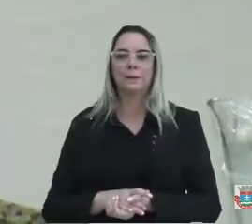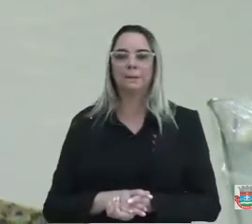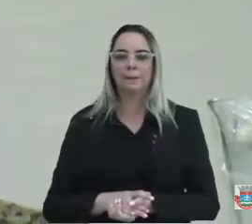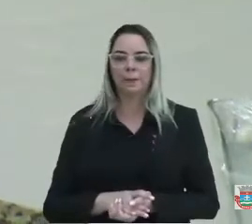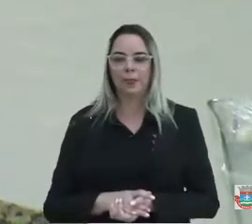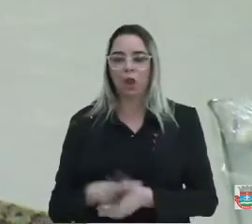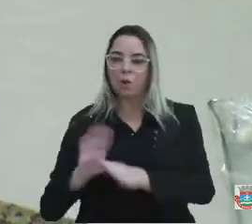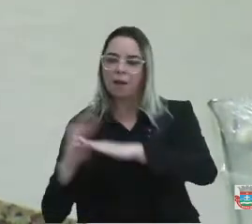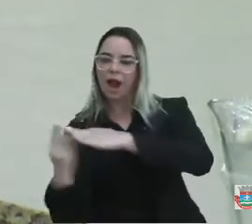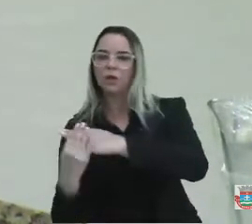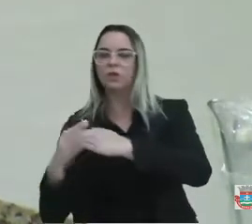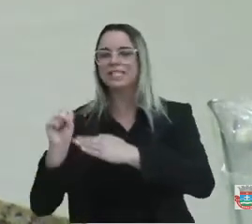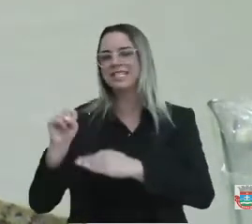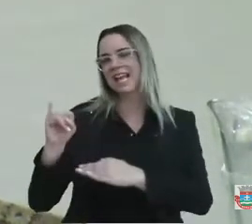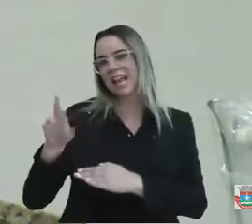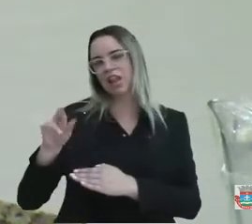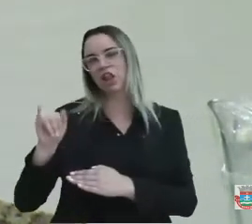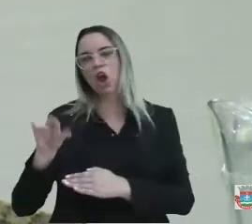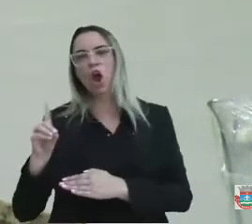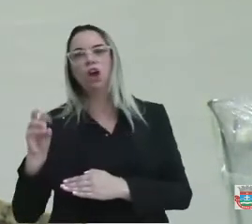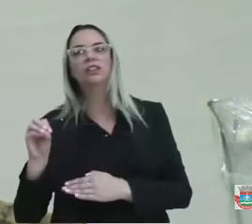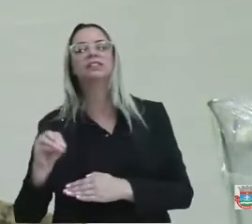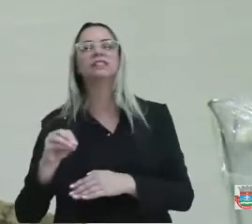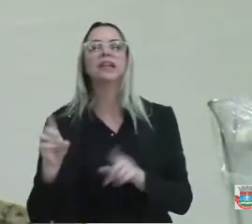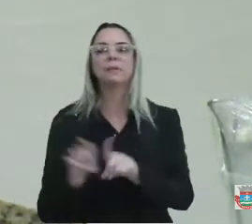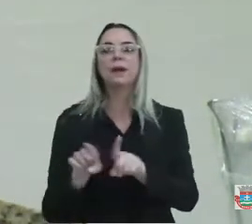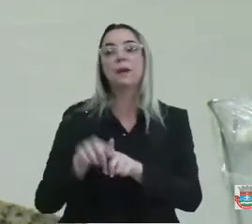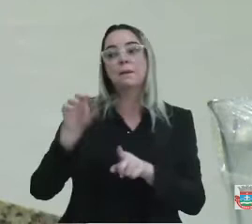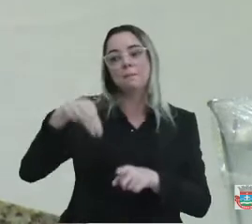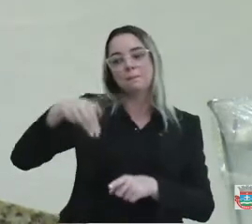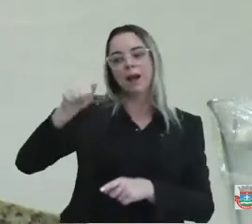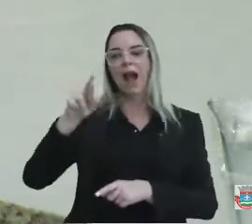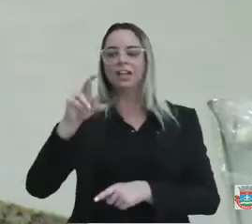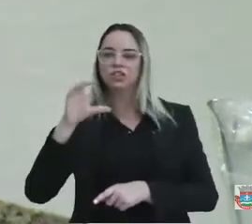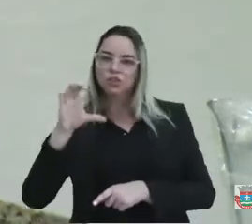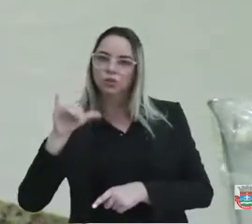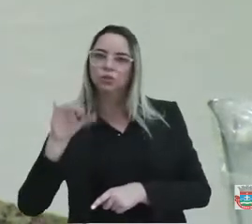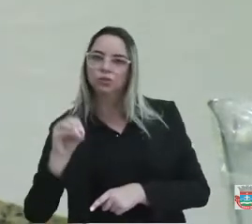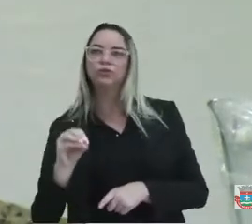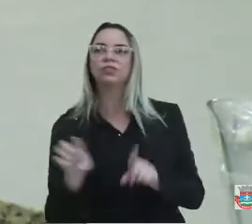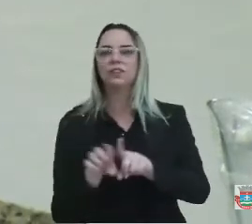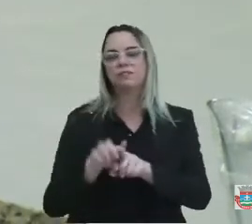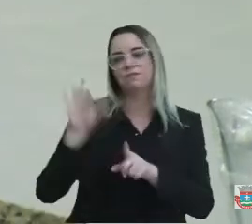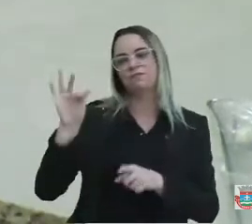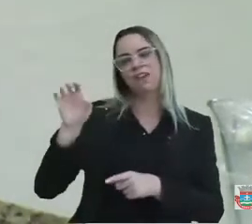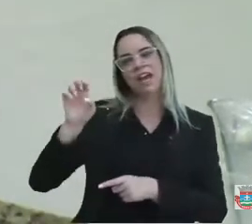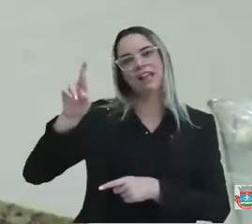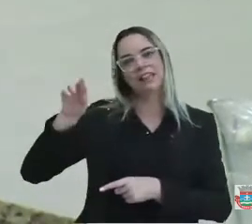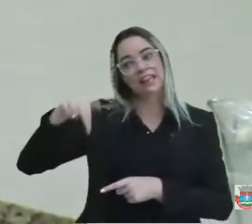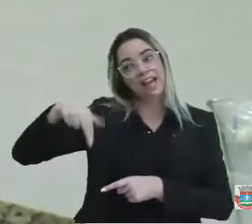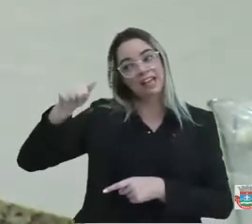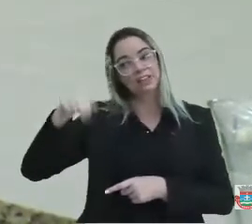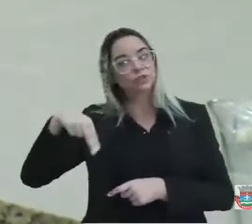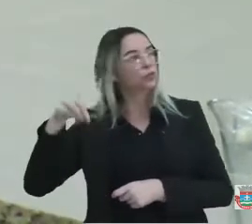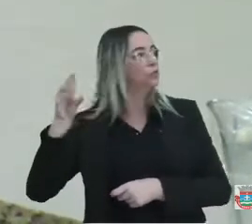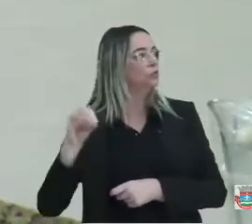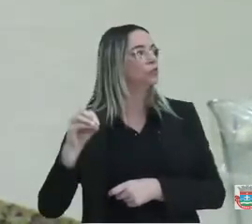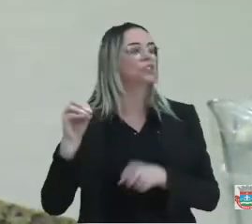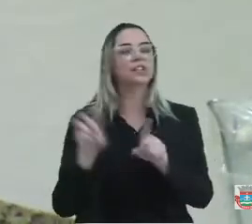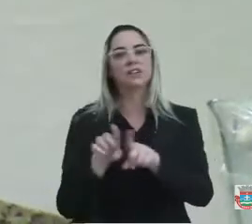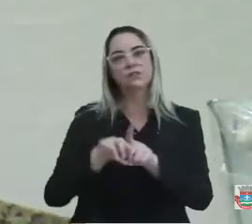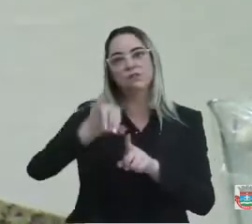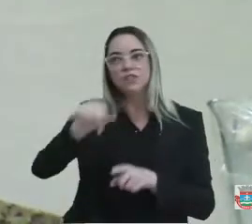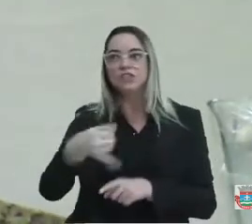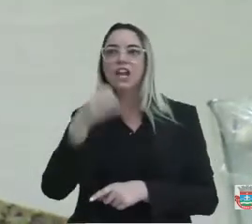Dr. Washington. Márcio Silva, que trabalha lá em Zé Almeida. A Fernando Feitosa, meu amigo pedreiro.